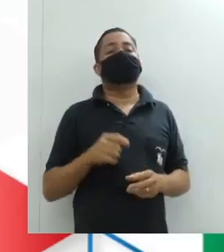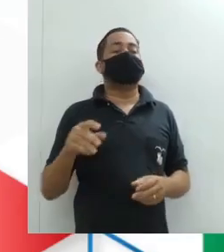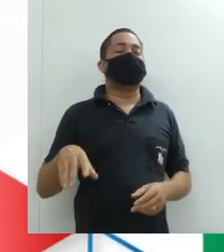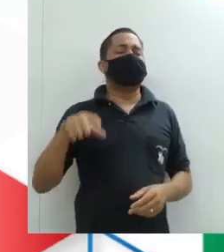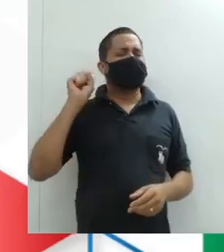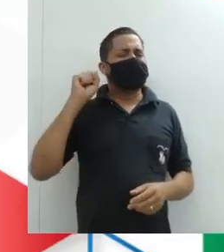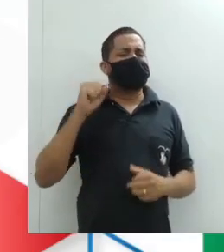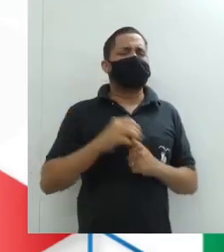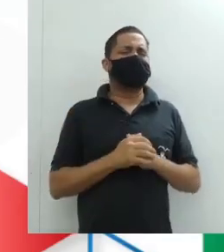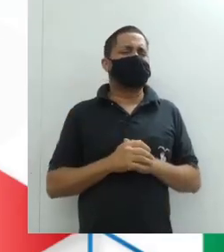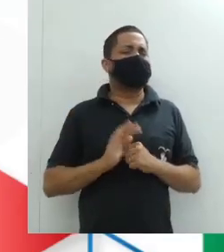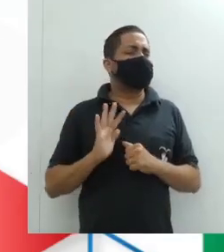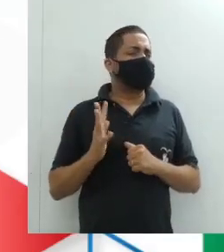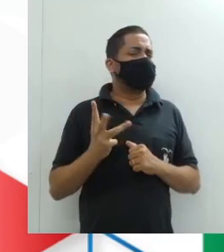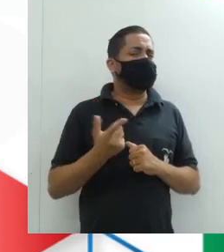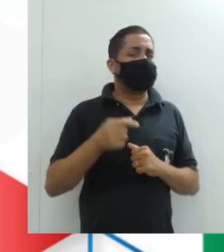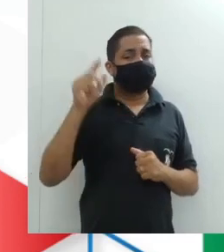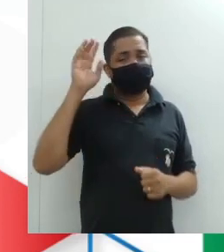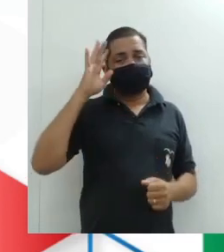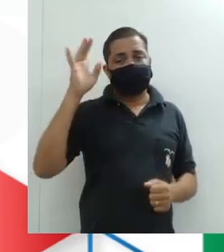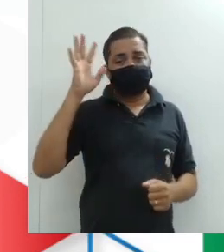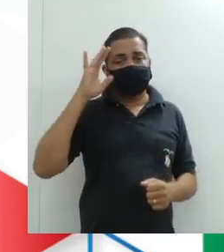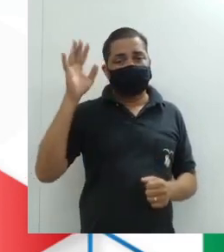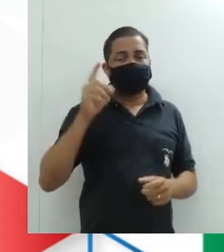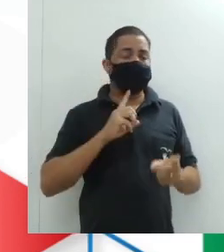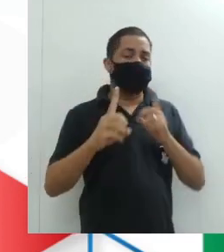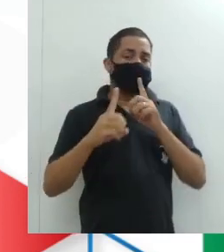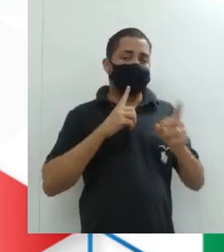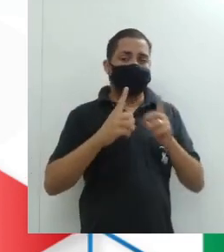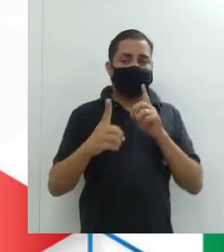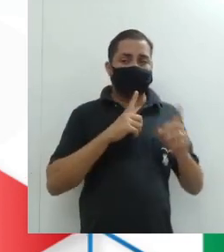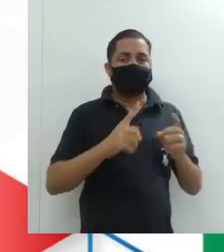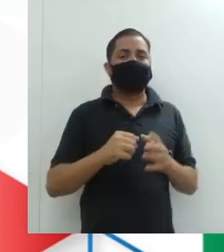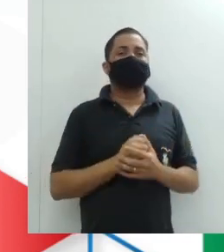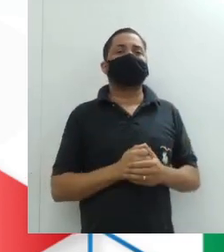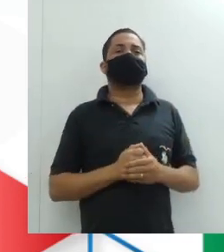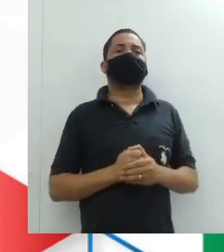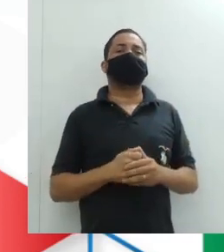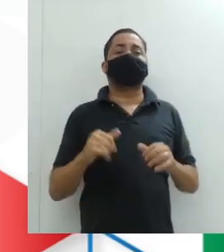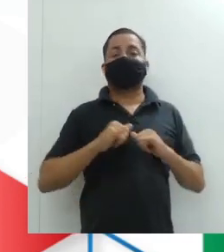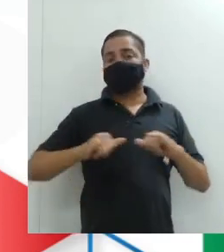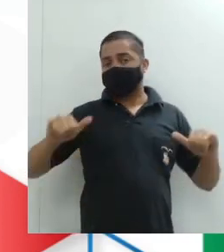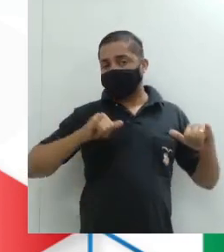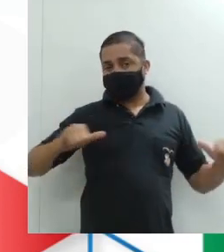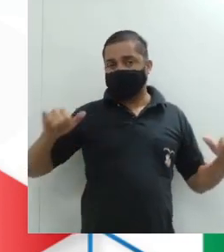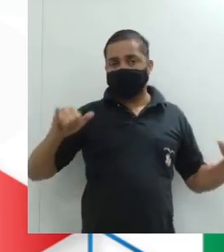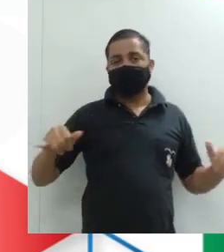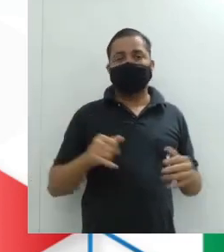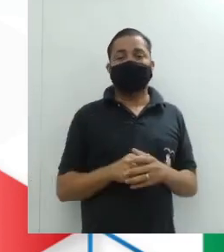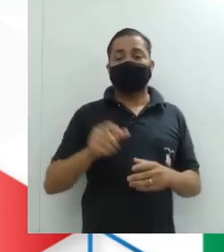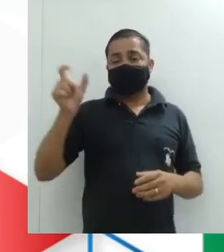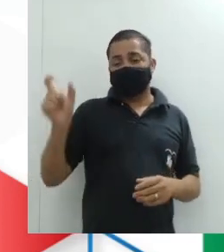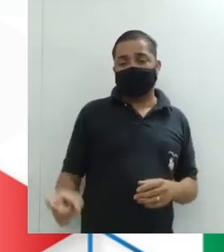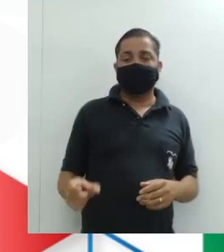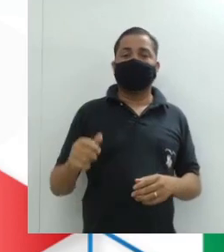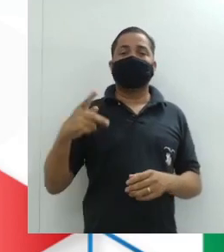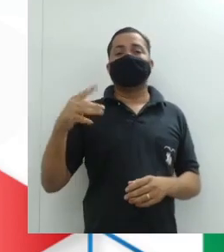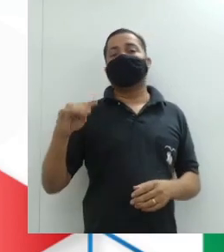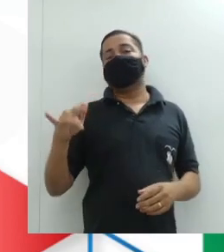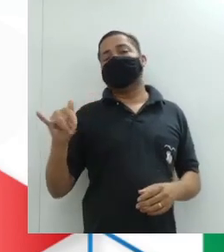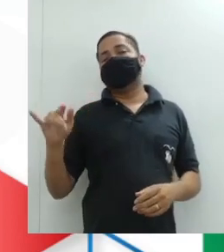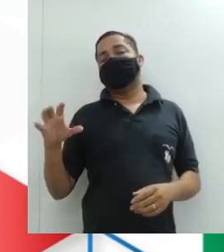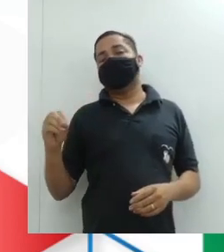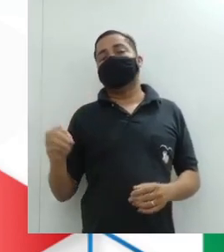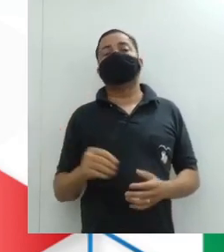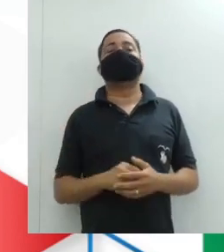só. Todos os pensamentos e diálogos de Sócrates foram publicados por seu discípulo Platão. E por